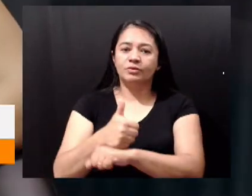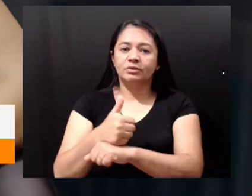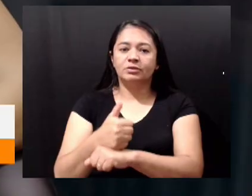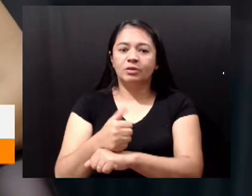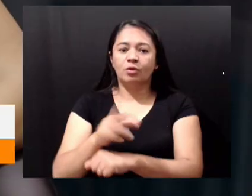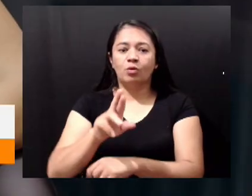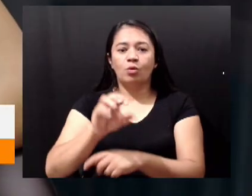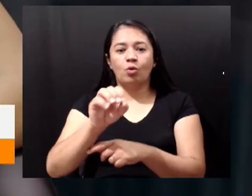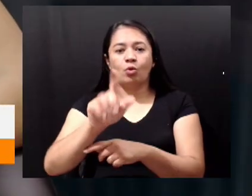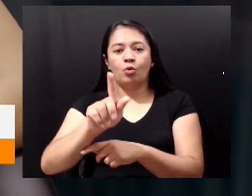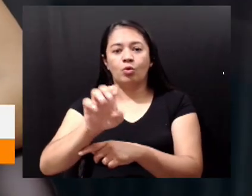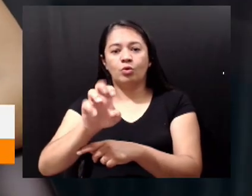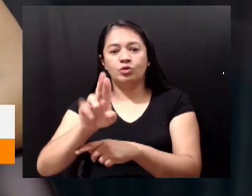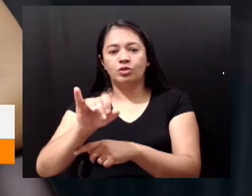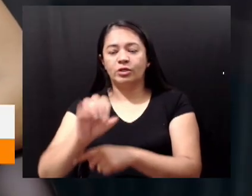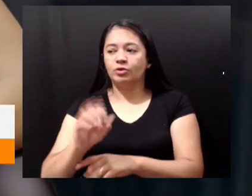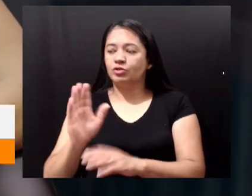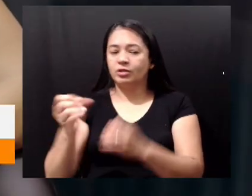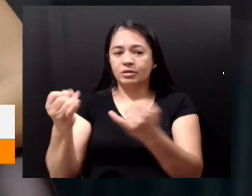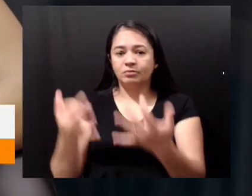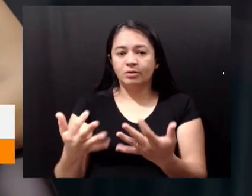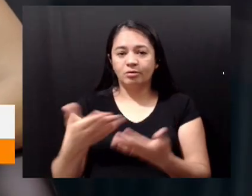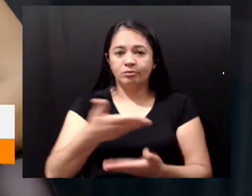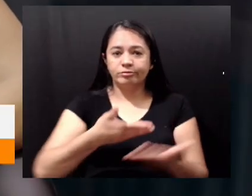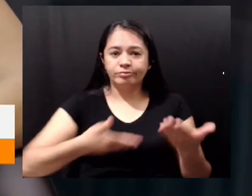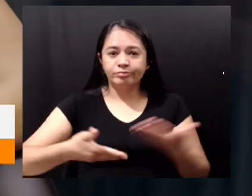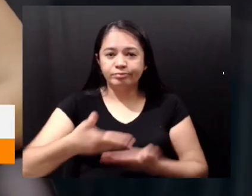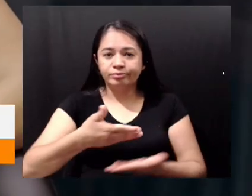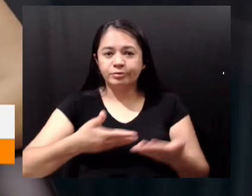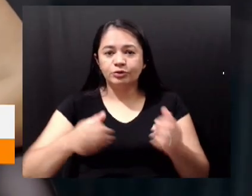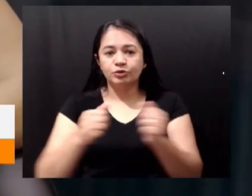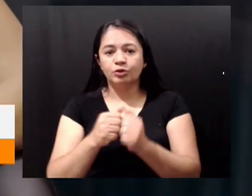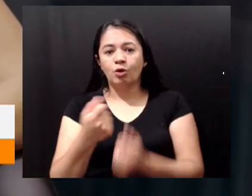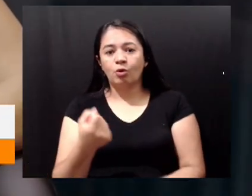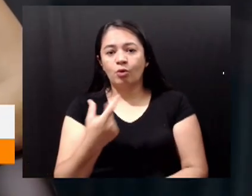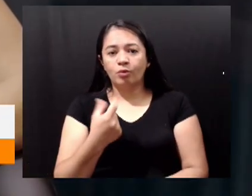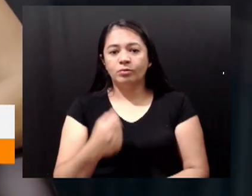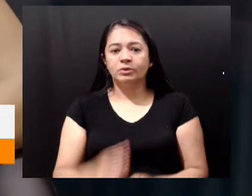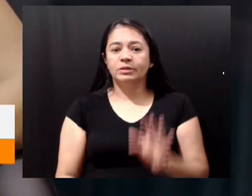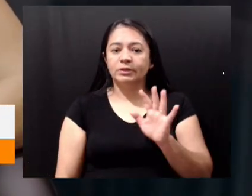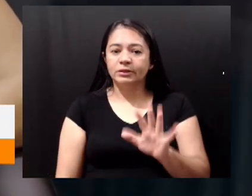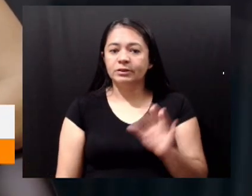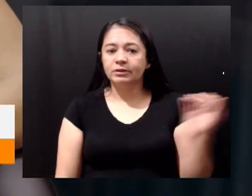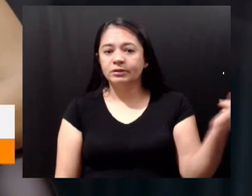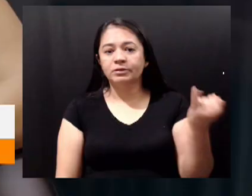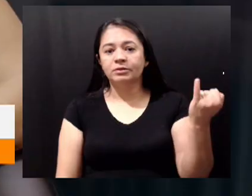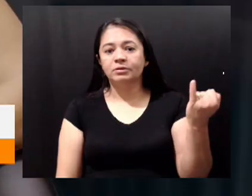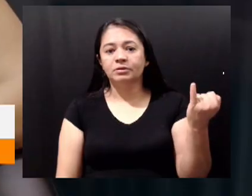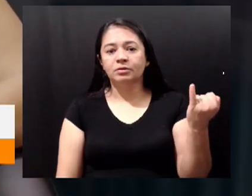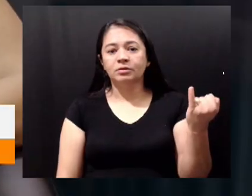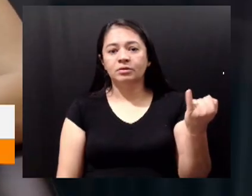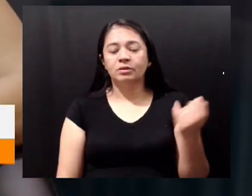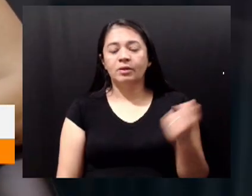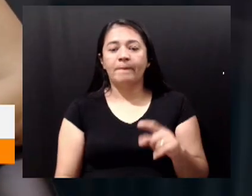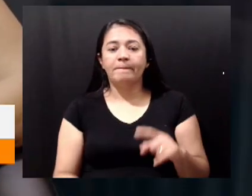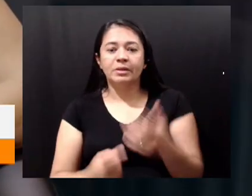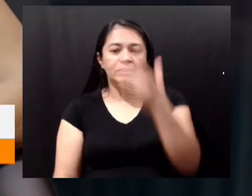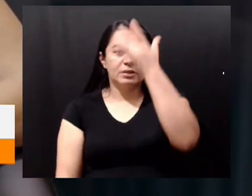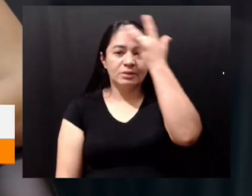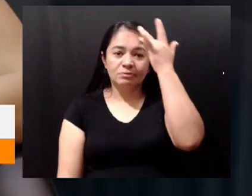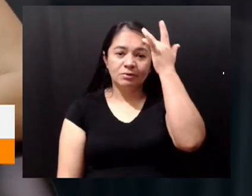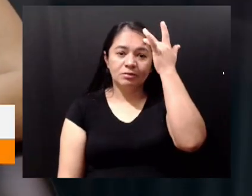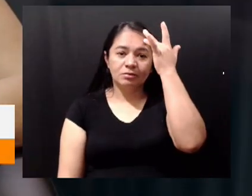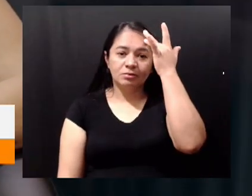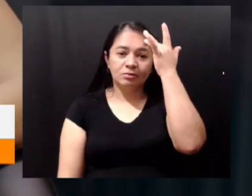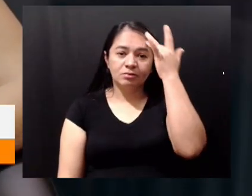das interações entre as medicações. Isso é uhum. um ponto muito importante que poucas pessoas, infelizmente até poucos